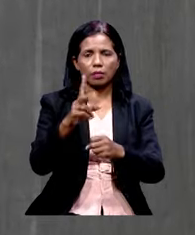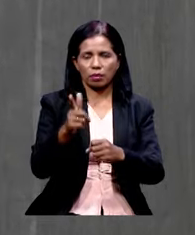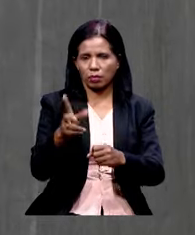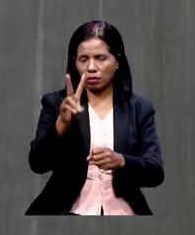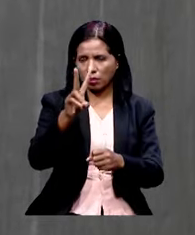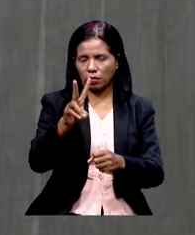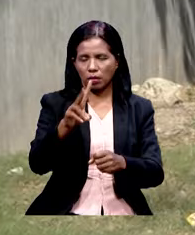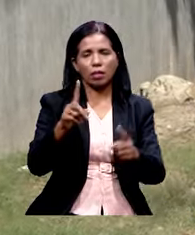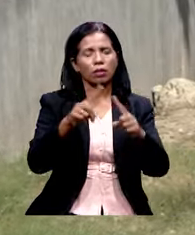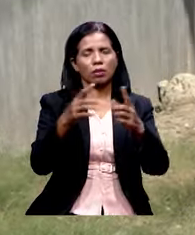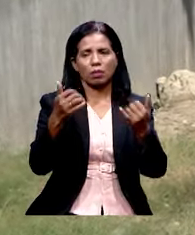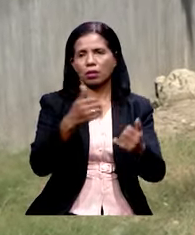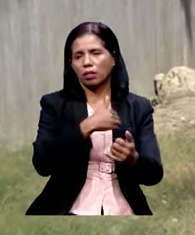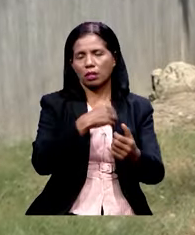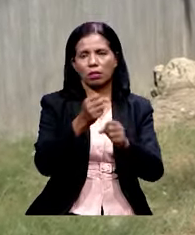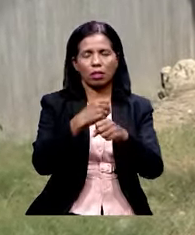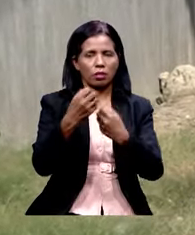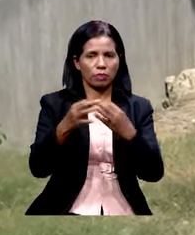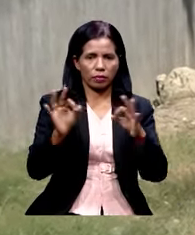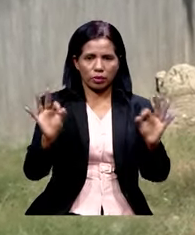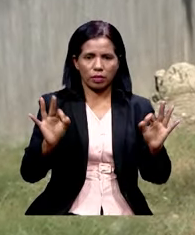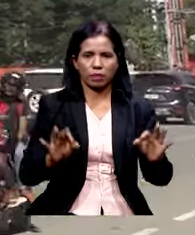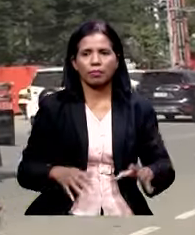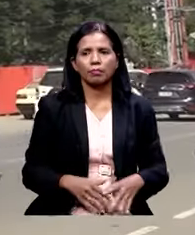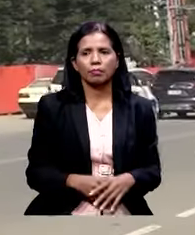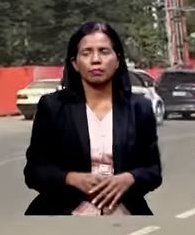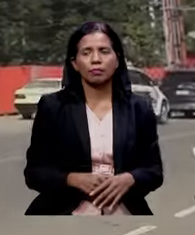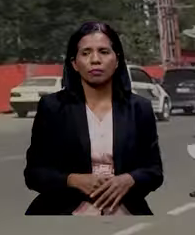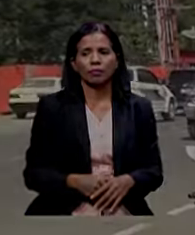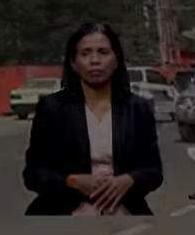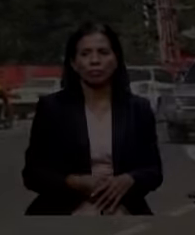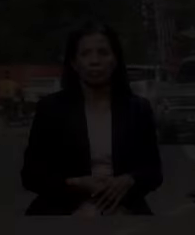mas beto agora se dá o crebata. Emerenciana Martins, Marito da Costa, GMN.